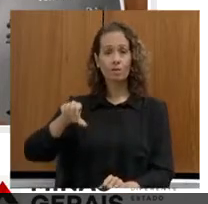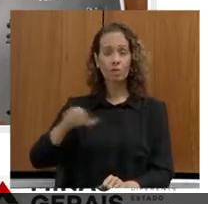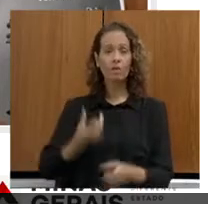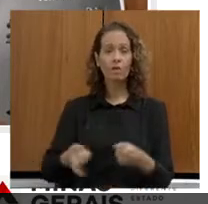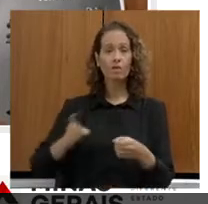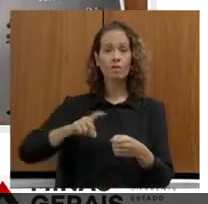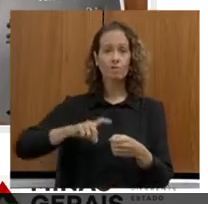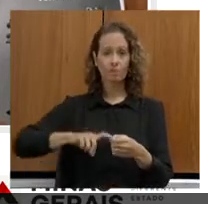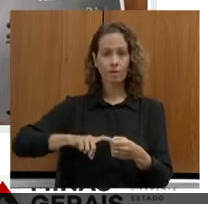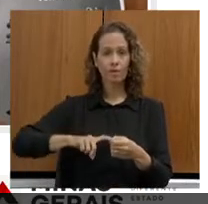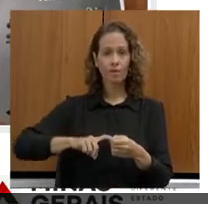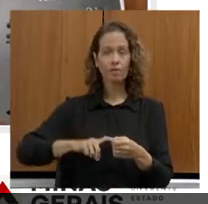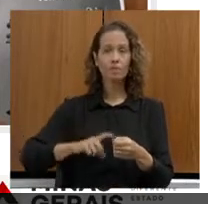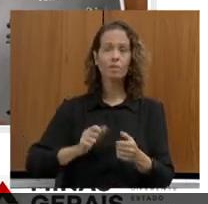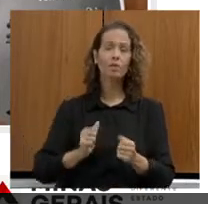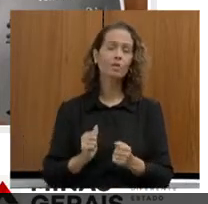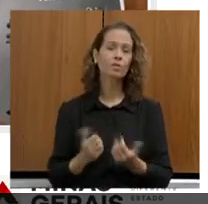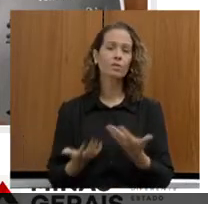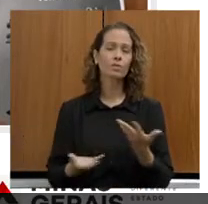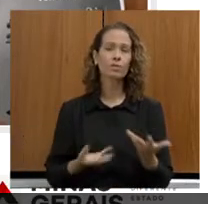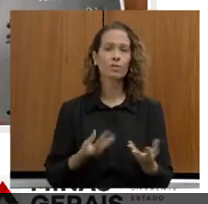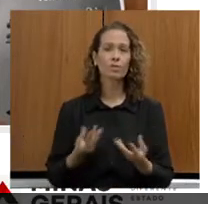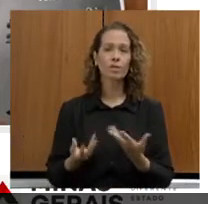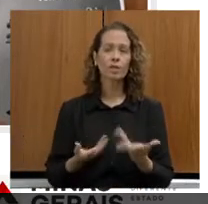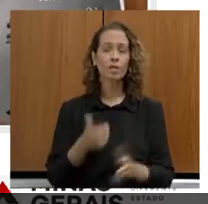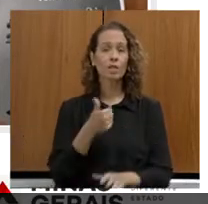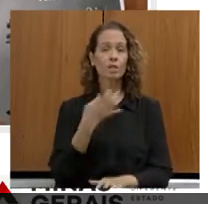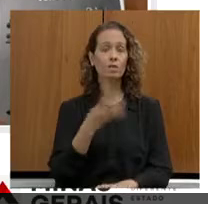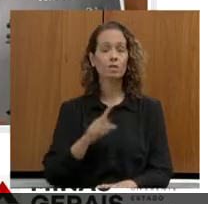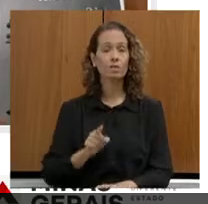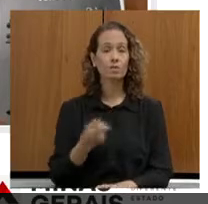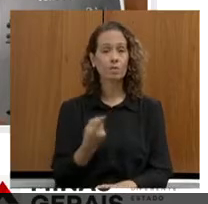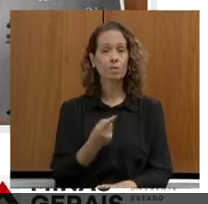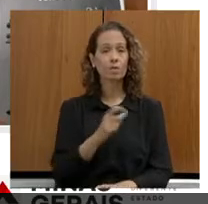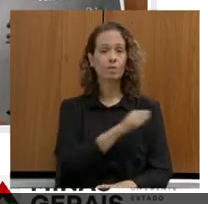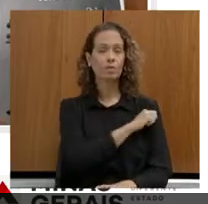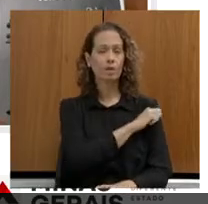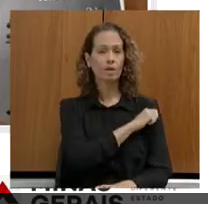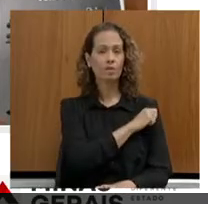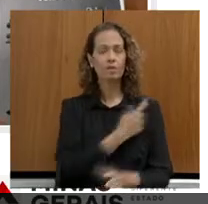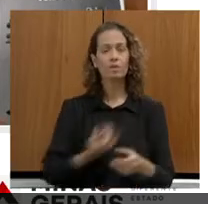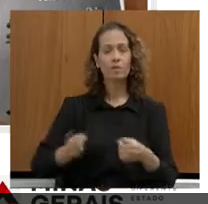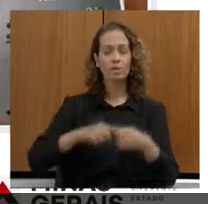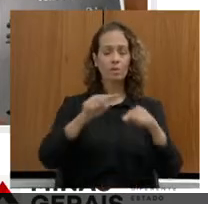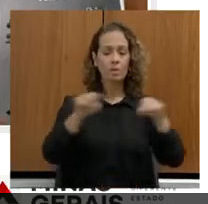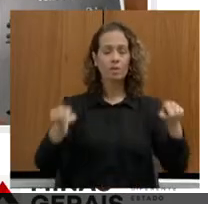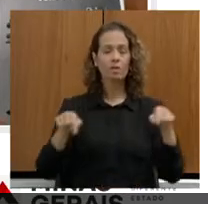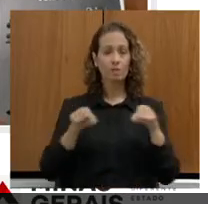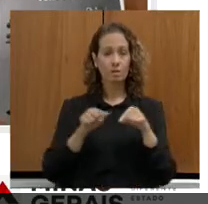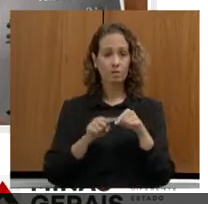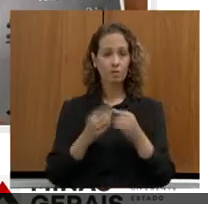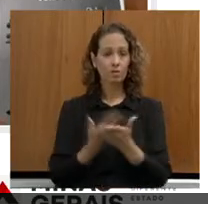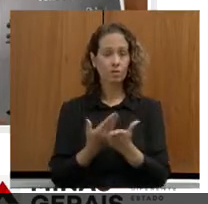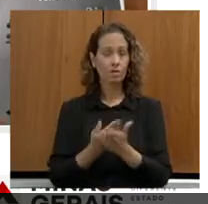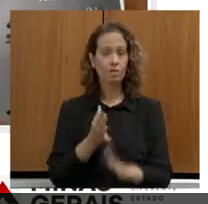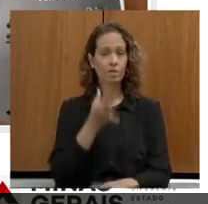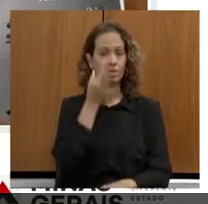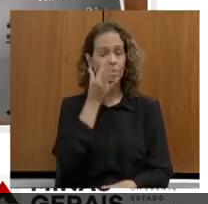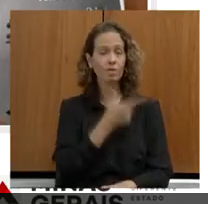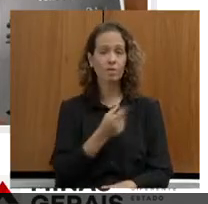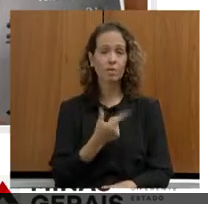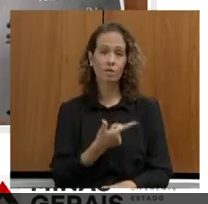volta o retorno de 14 mil estudantes para sala de aula ainda no período presidencial em